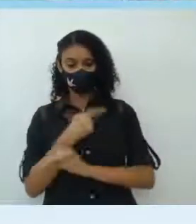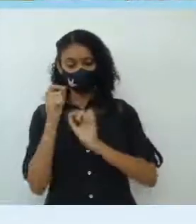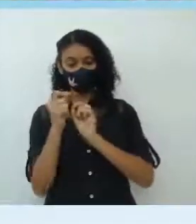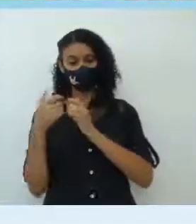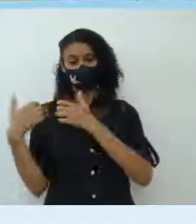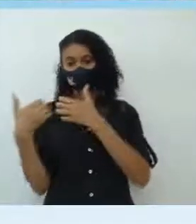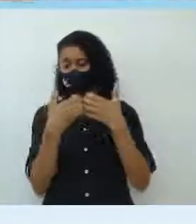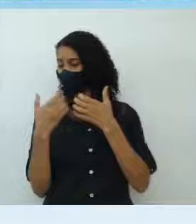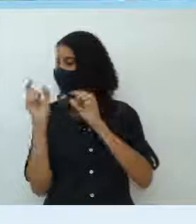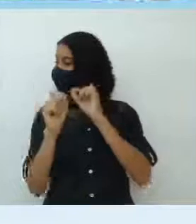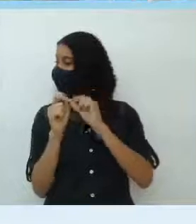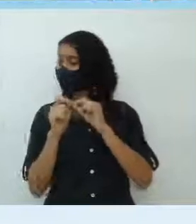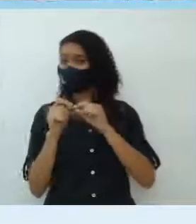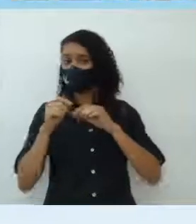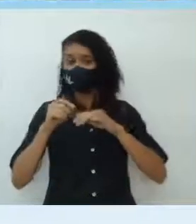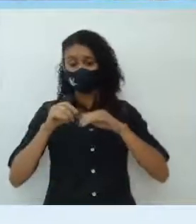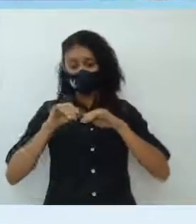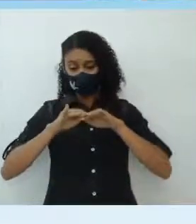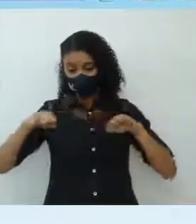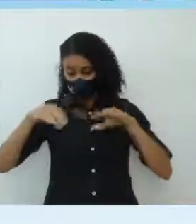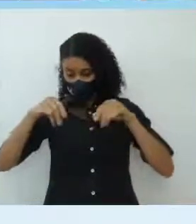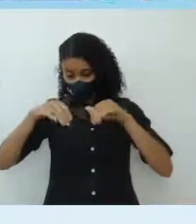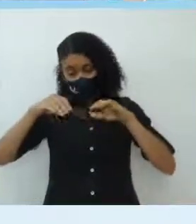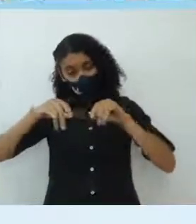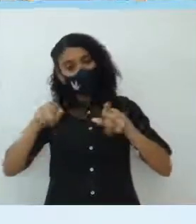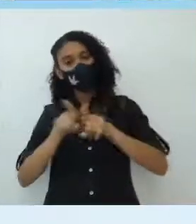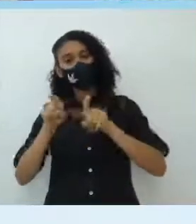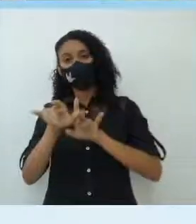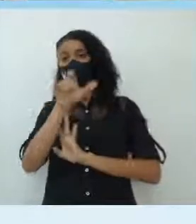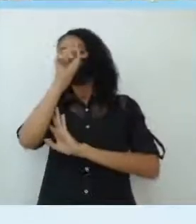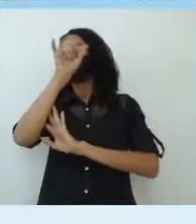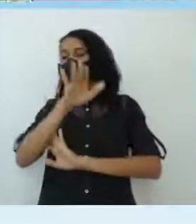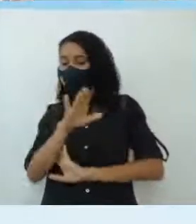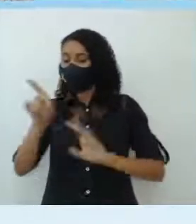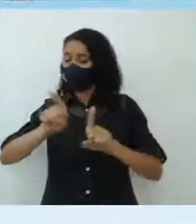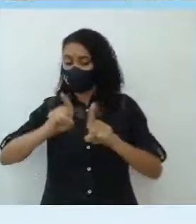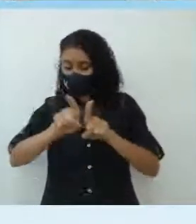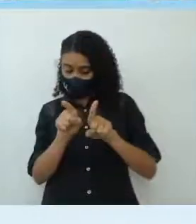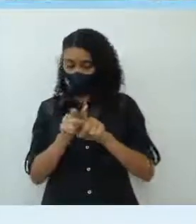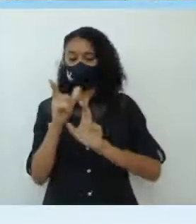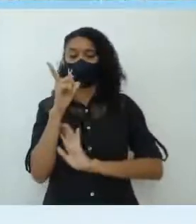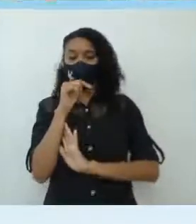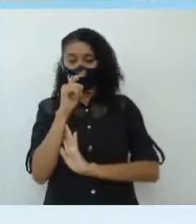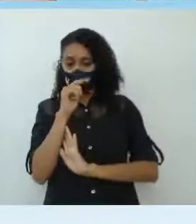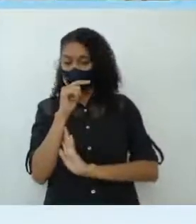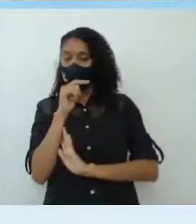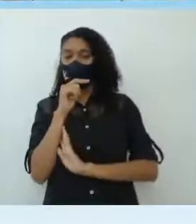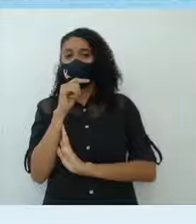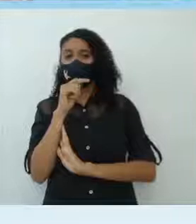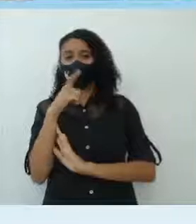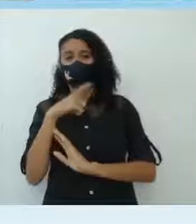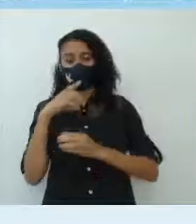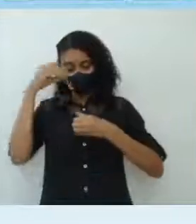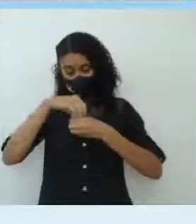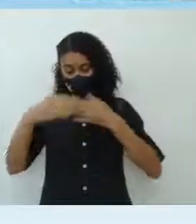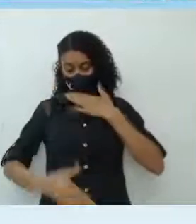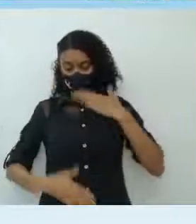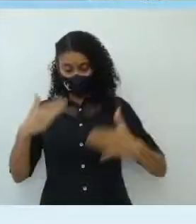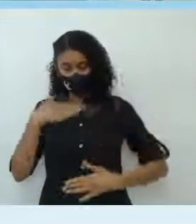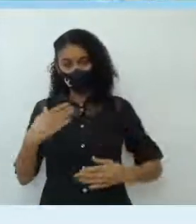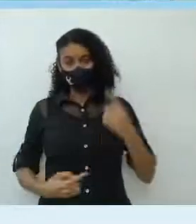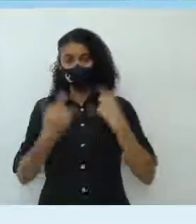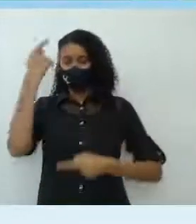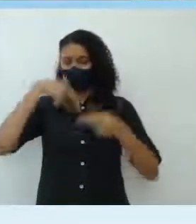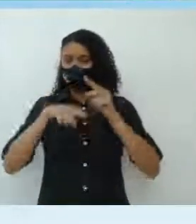me referindo ao chão que você pisa, ao ar que você respira, à água que circula dentro do seu corpo.